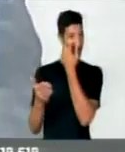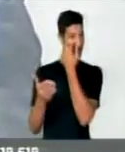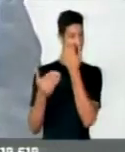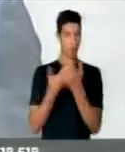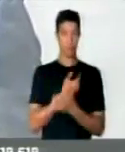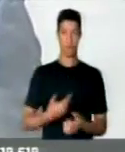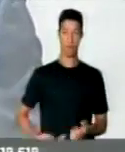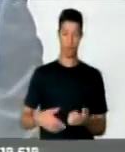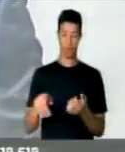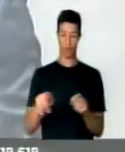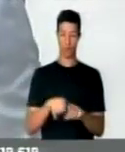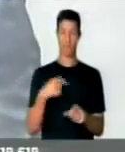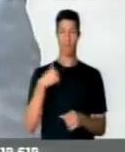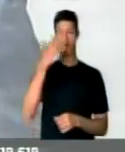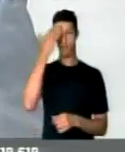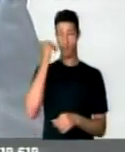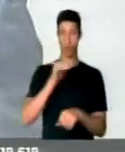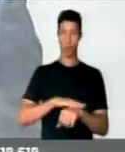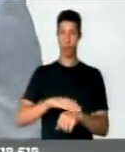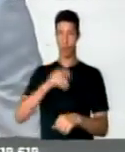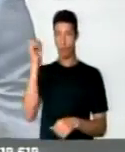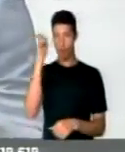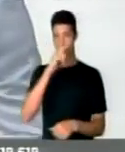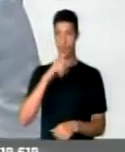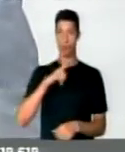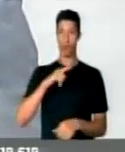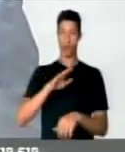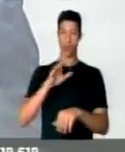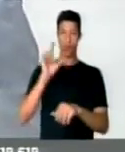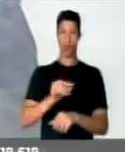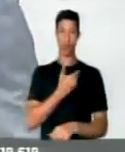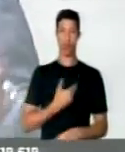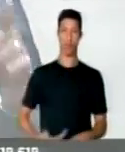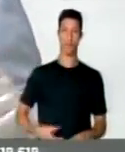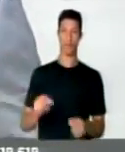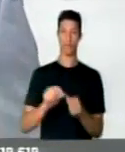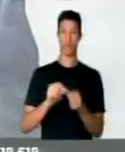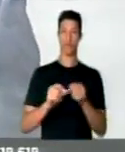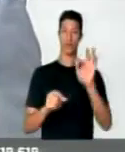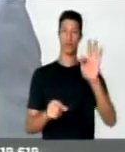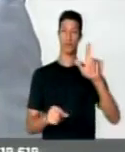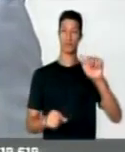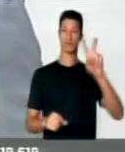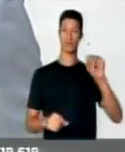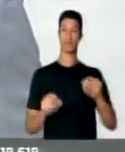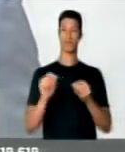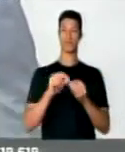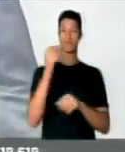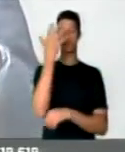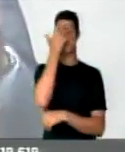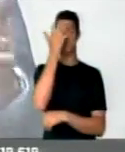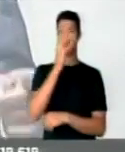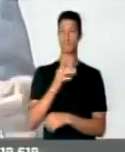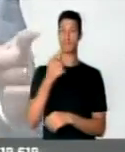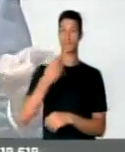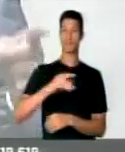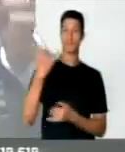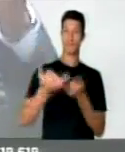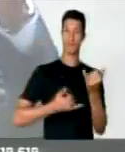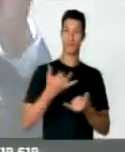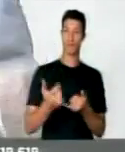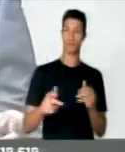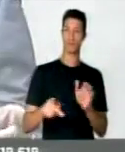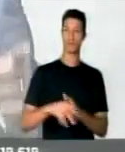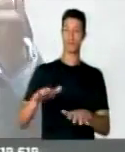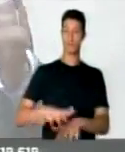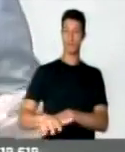o governo, porque eu sei que nesse momento difícil, são poucos governadores que fazem o que o Flávio fez, por exemplo, no Carnaval. Poder brincar bloco de